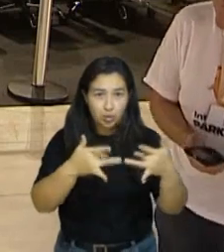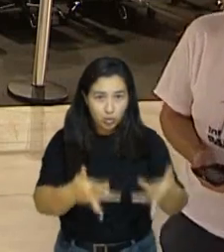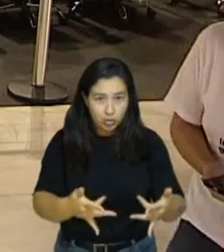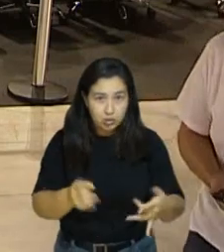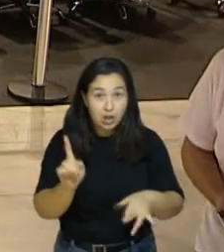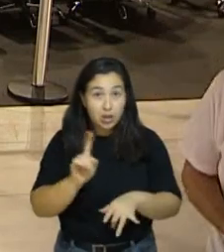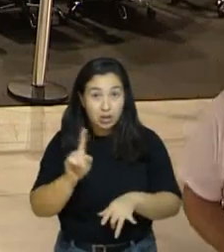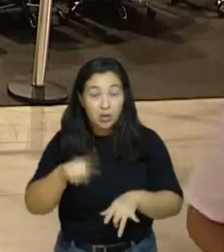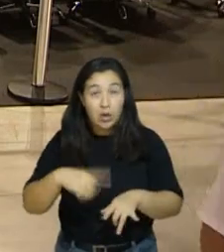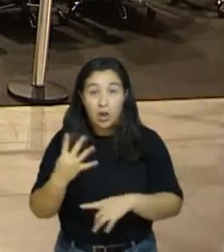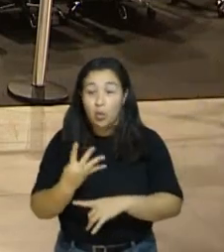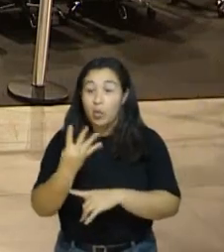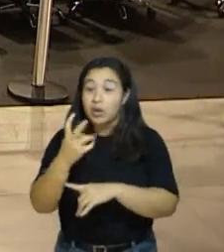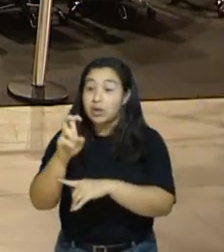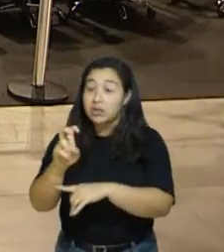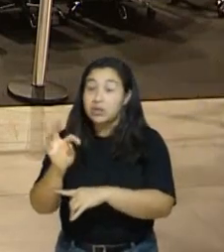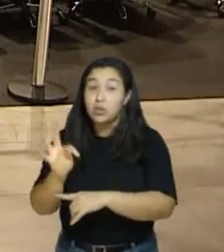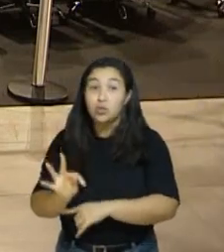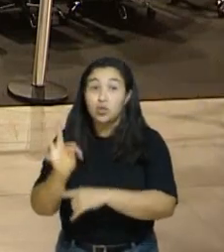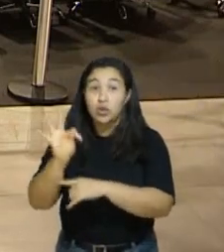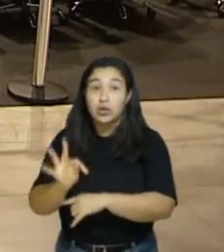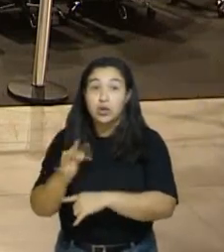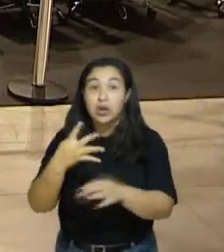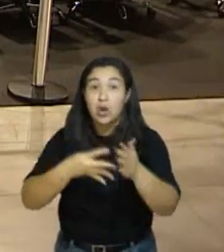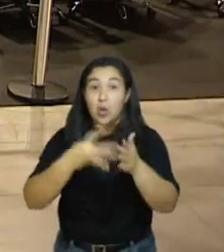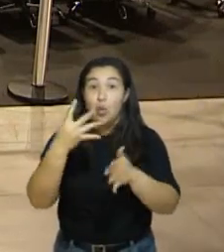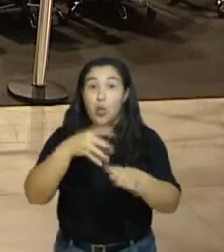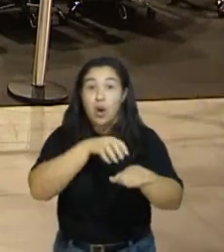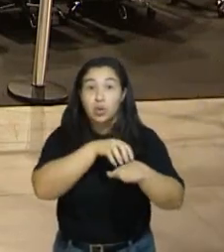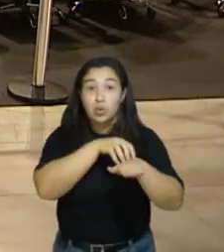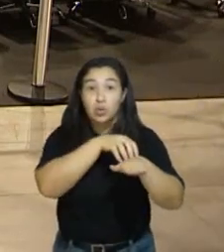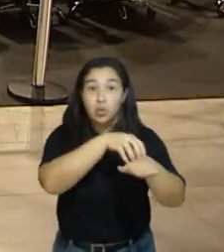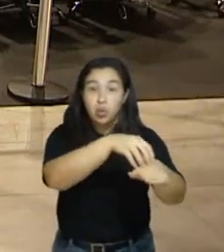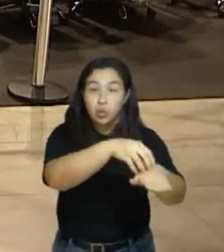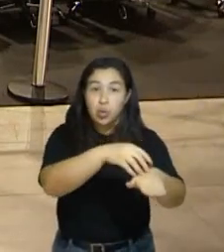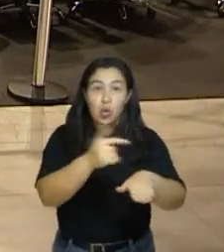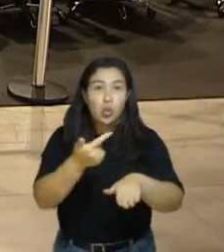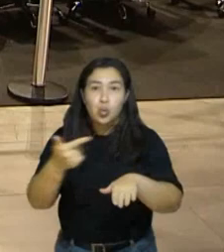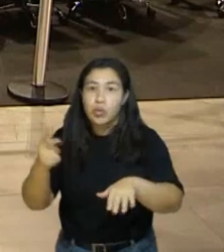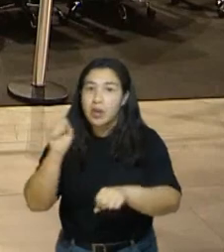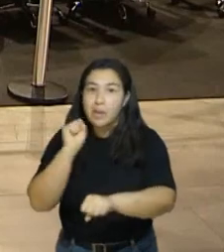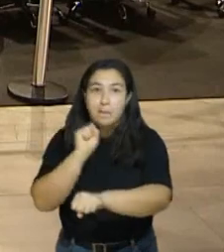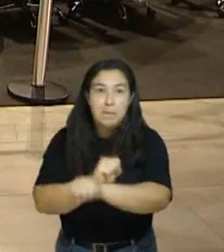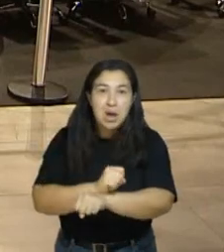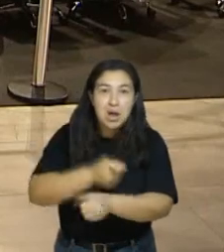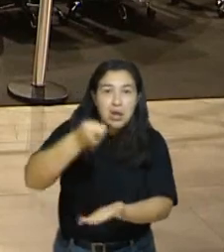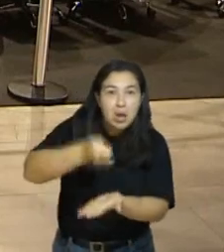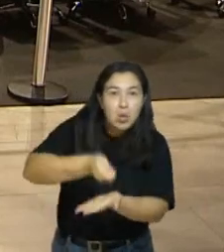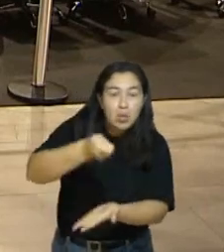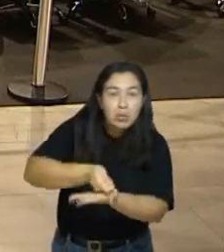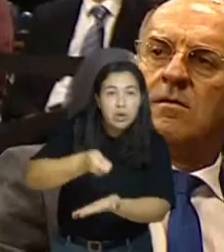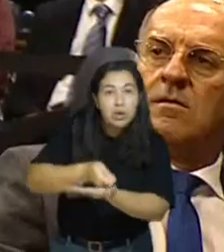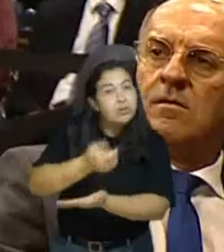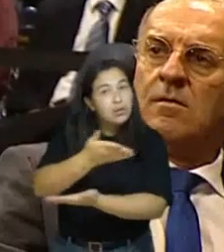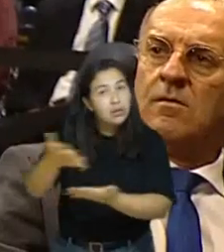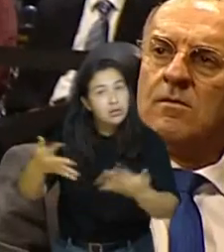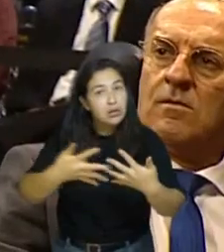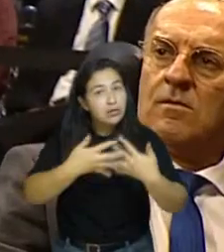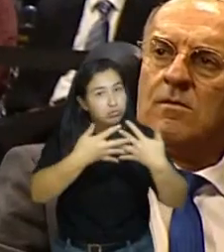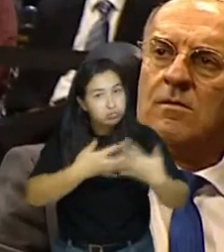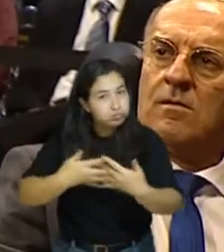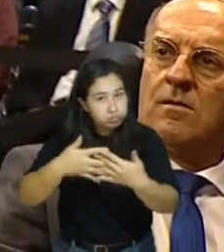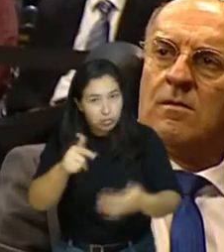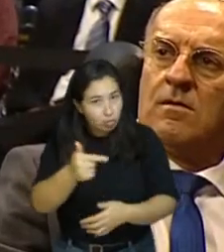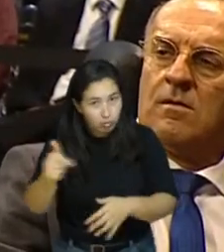45 toneladas for quatro carretas não teve nenhuma Parada Obrigatória desses caminhões Ninguém